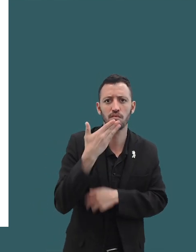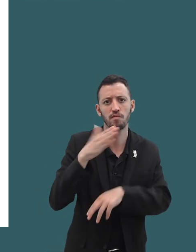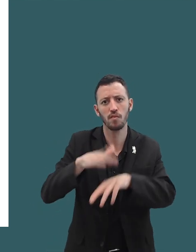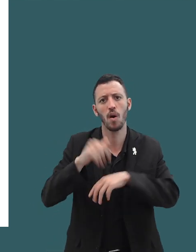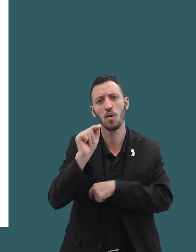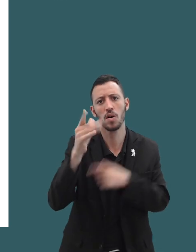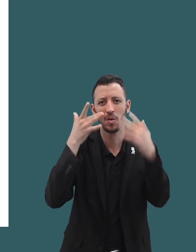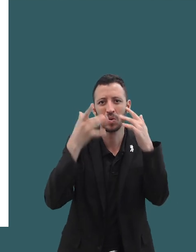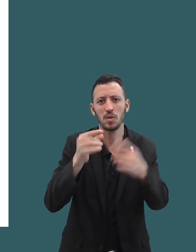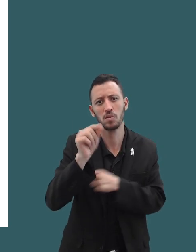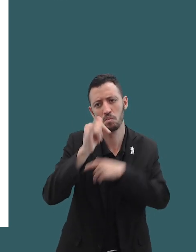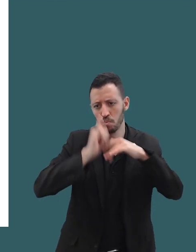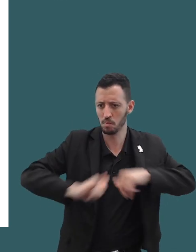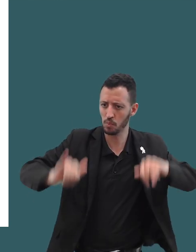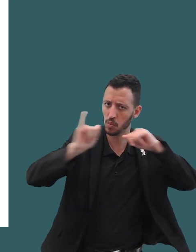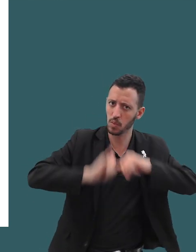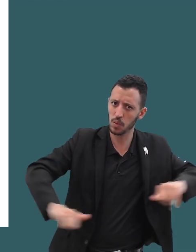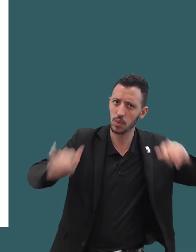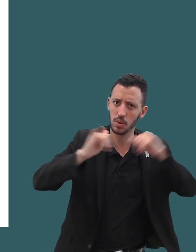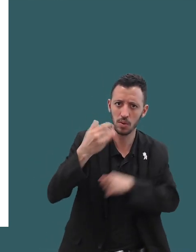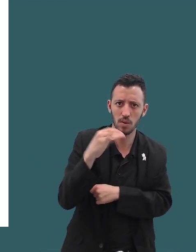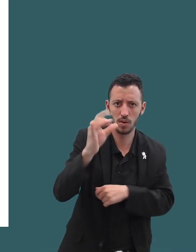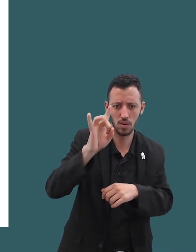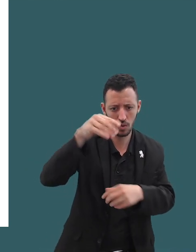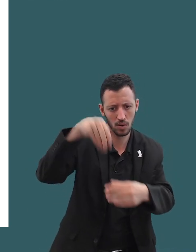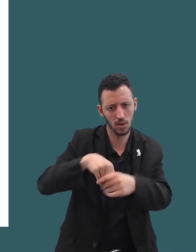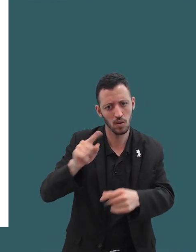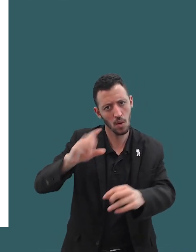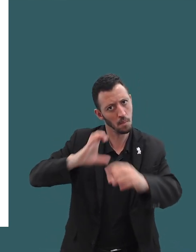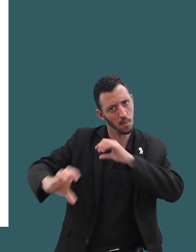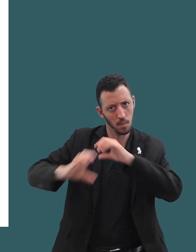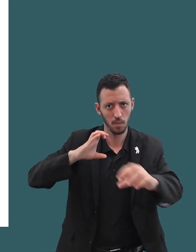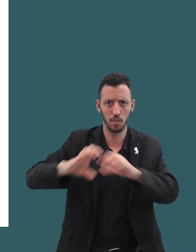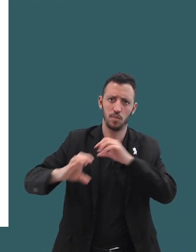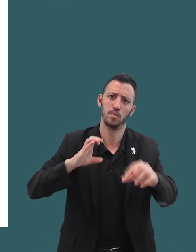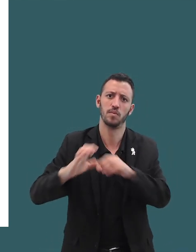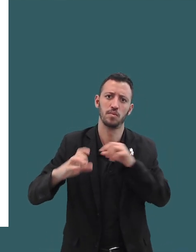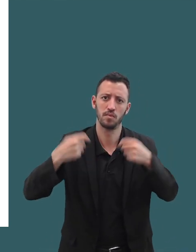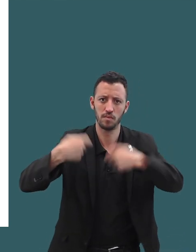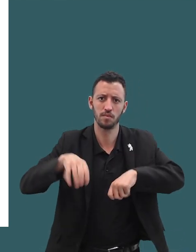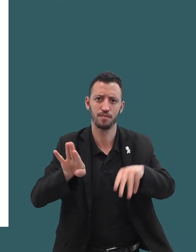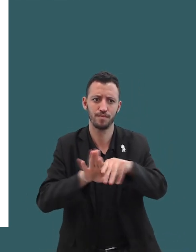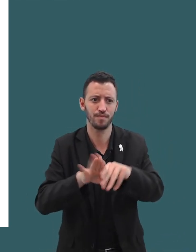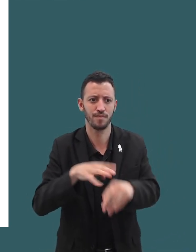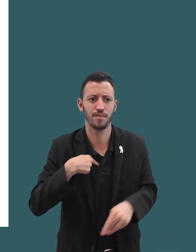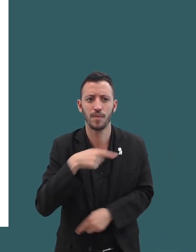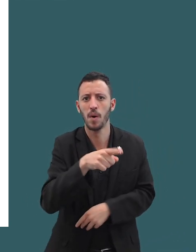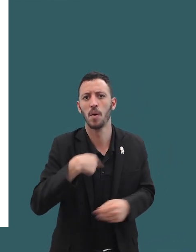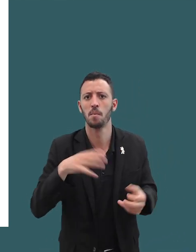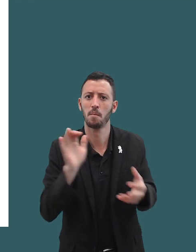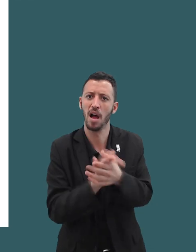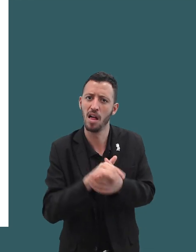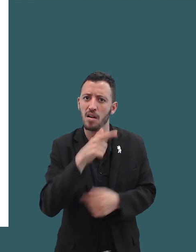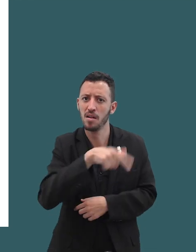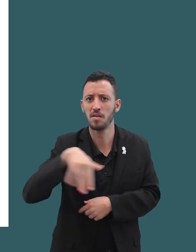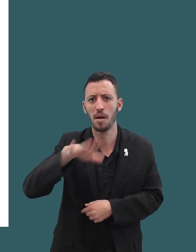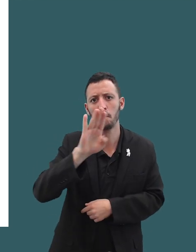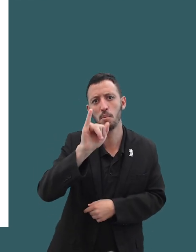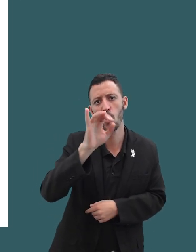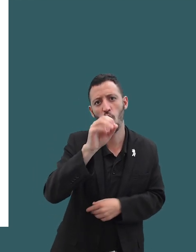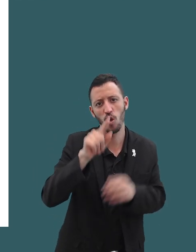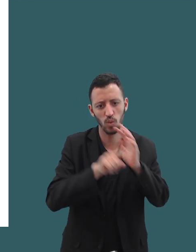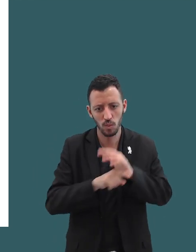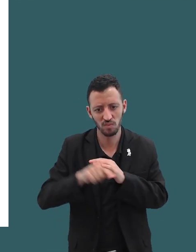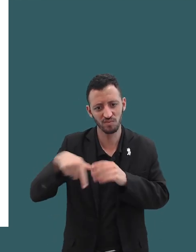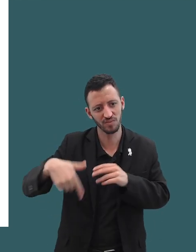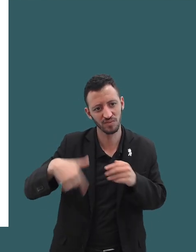chamar a atenção para que a divulgação científica não está apenas na comunicação. Ela está... Meu marido é biólogo, professor de ecologia da Unicamp. Eu